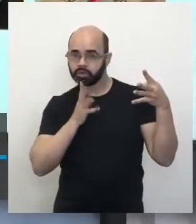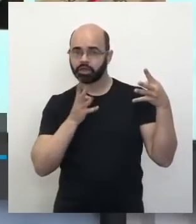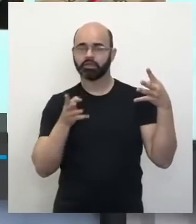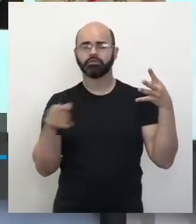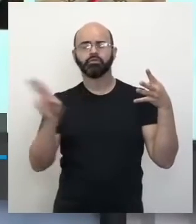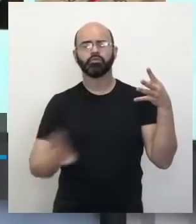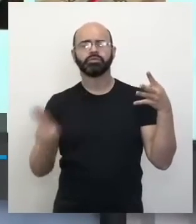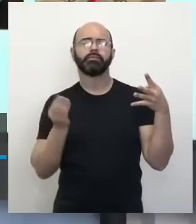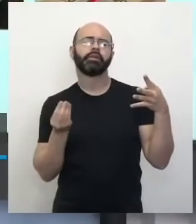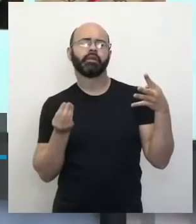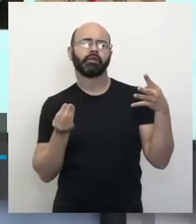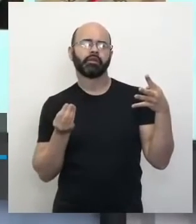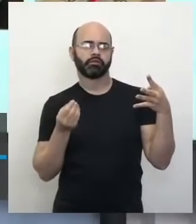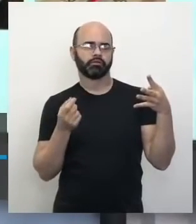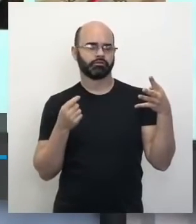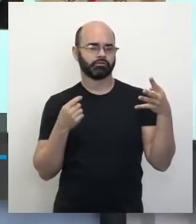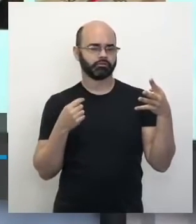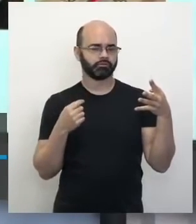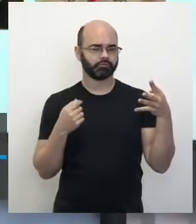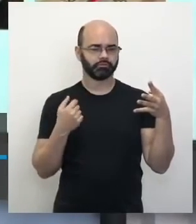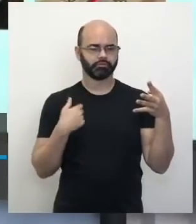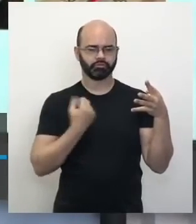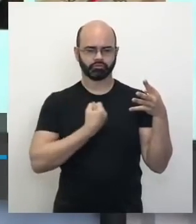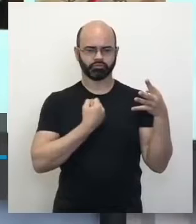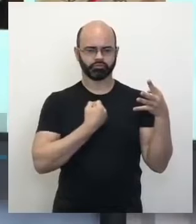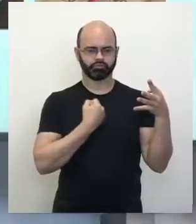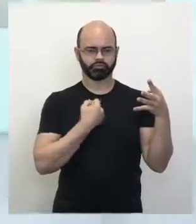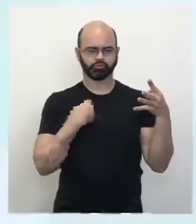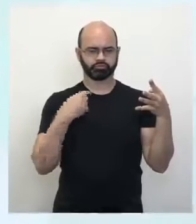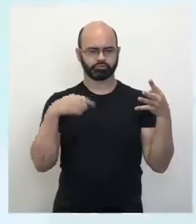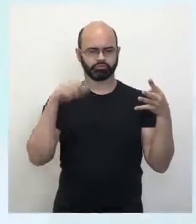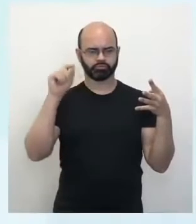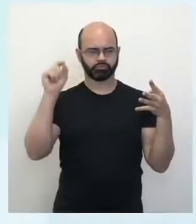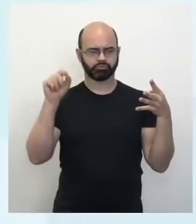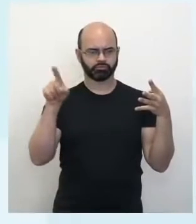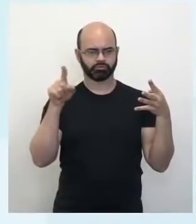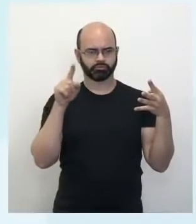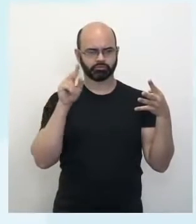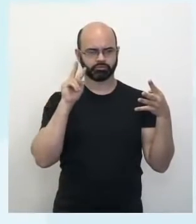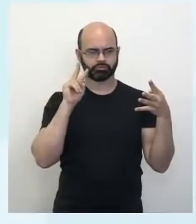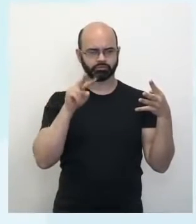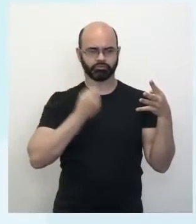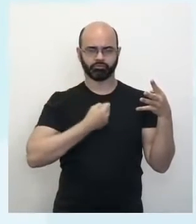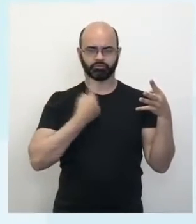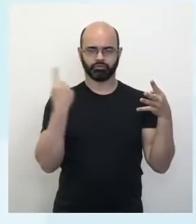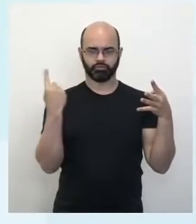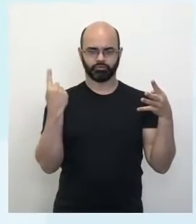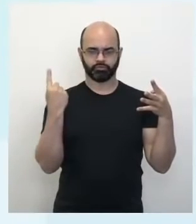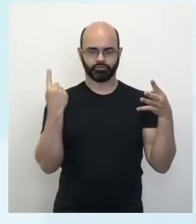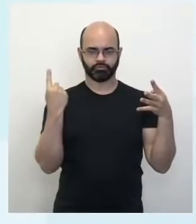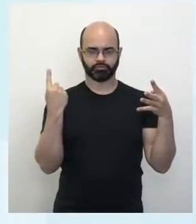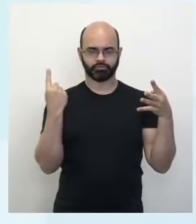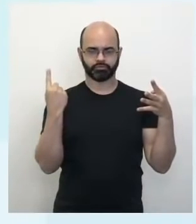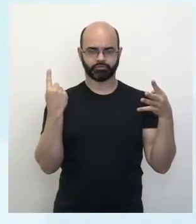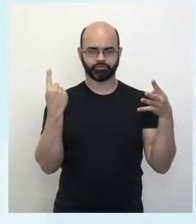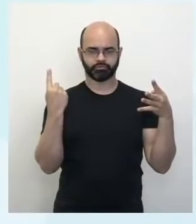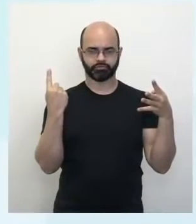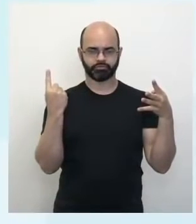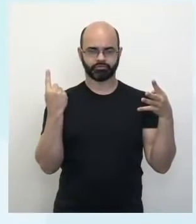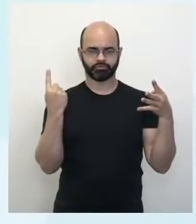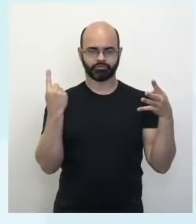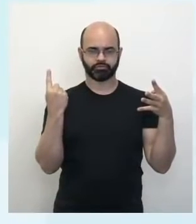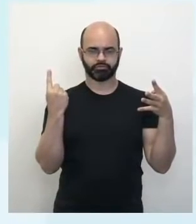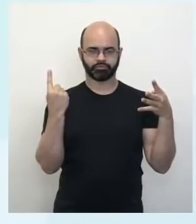pode indicar, ó. Eu vou colocar aqui até o número neles, né, até para ficar mais interessante, ó. Esse daqui vai ser o 1, esse daqui vai ser